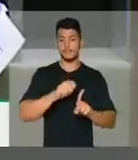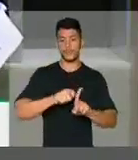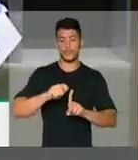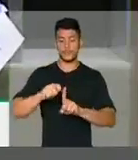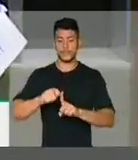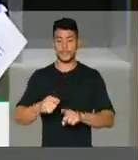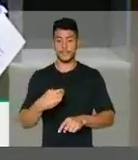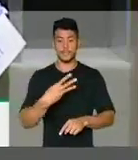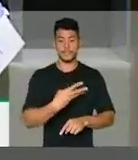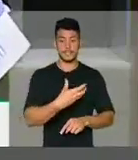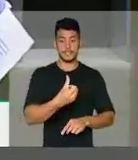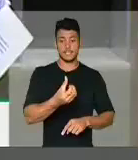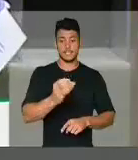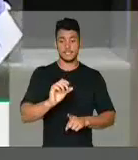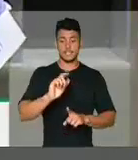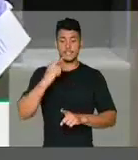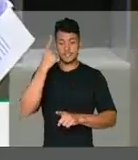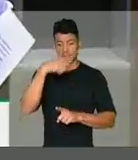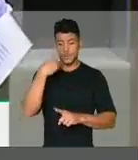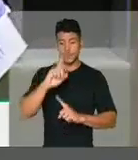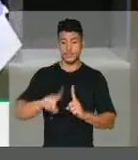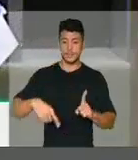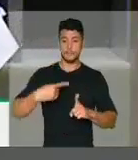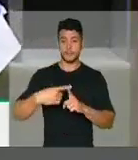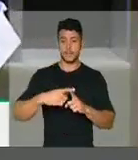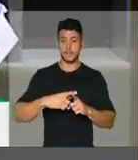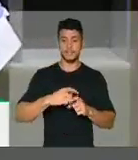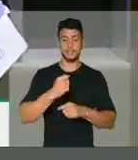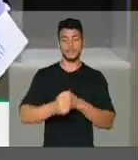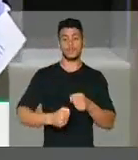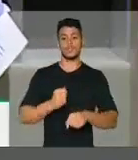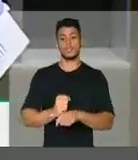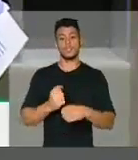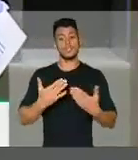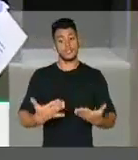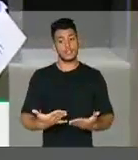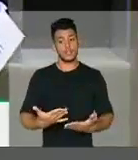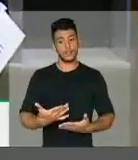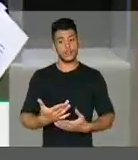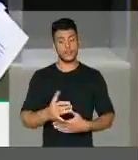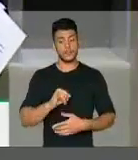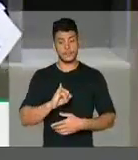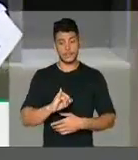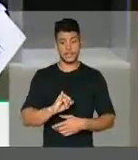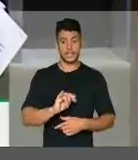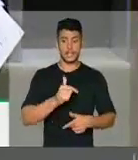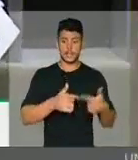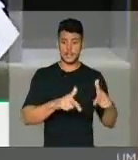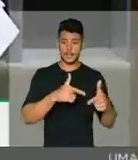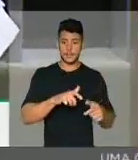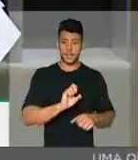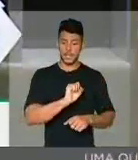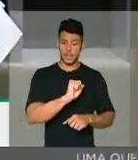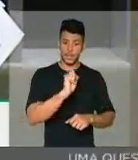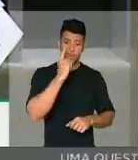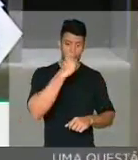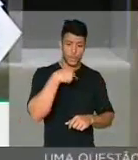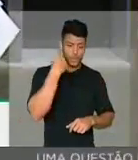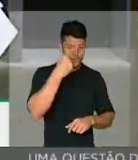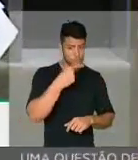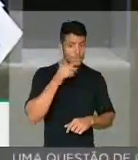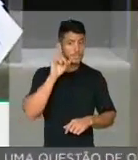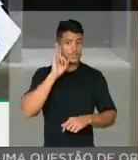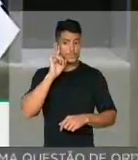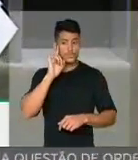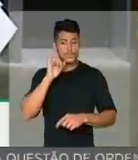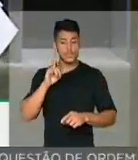horas a mais por ano. Portanto, a jornada de trabalho de 8 horas por dia, as horas que as mulheres